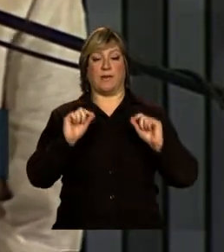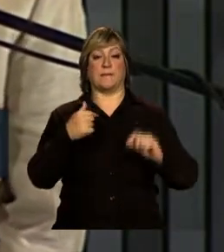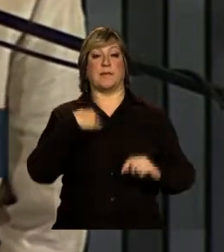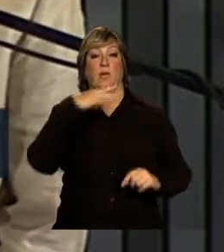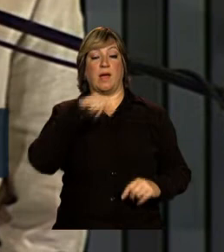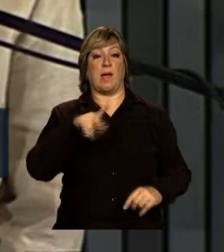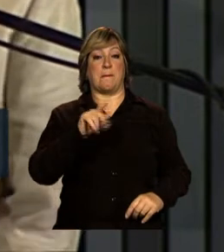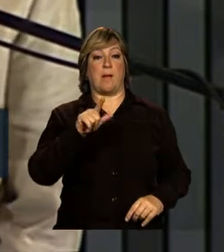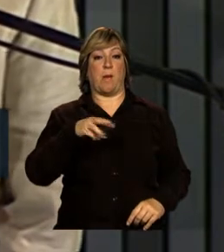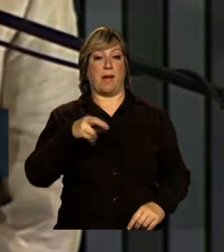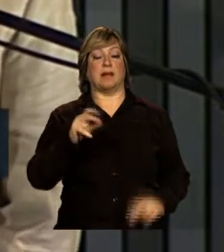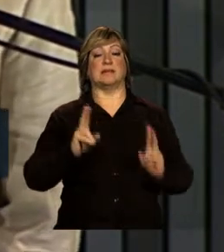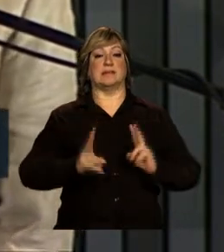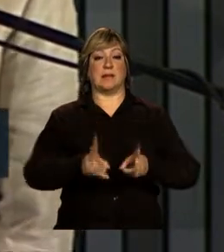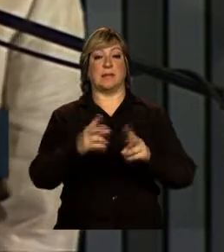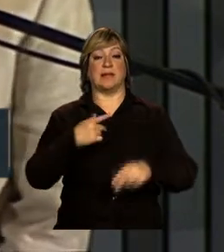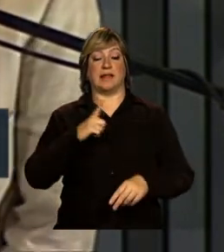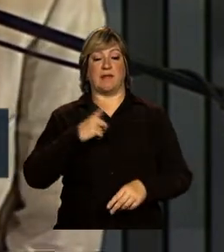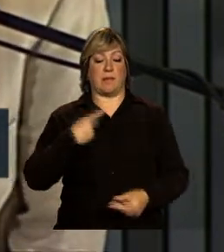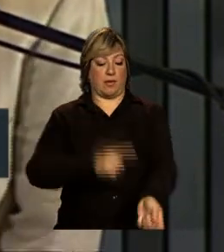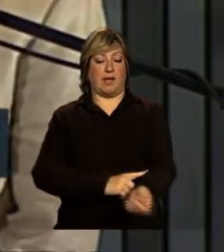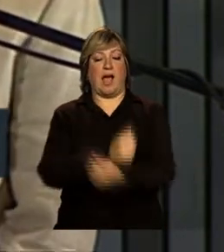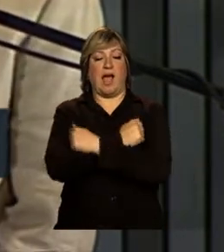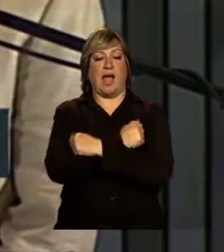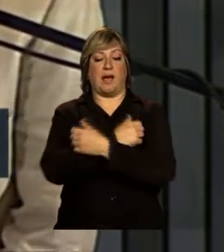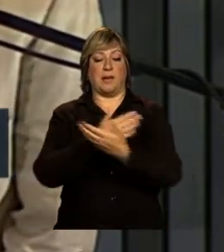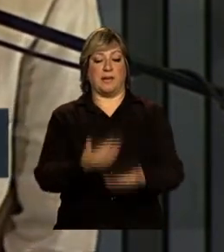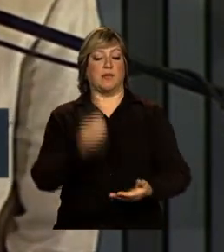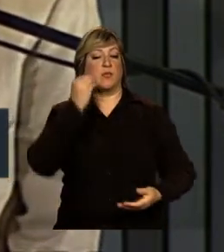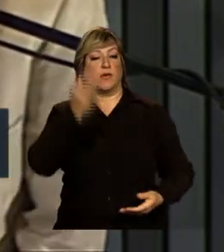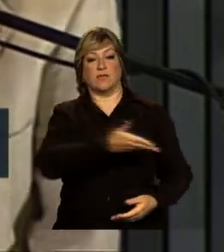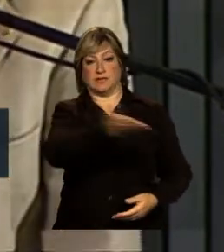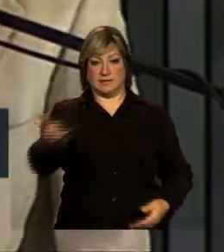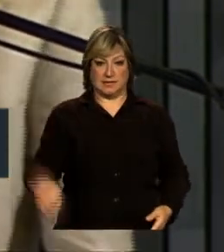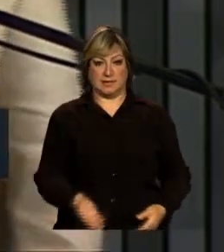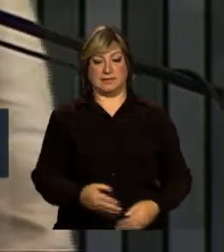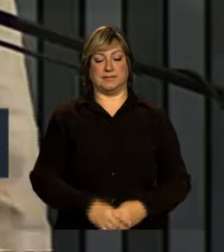acho que Palmares sempre teve no meu DNA. Um abraço e um beijo para vocês.